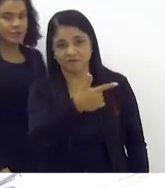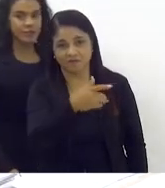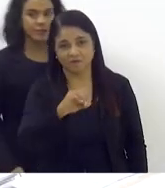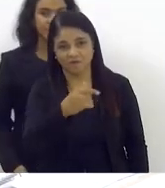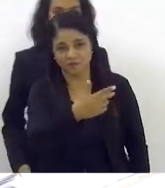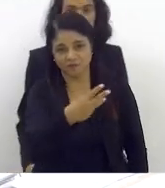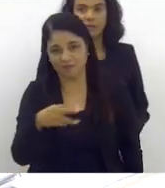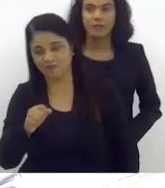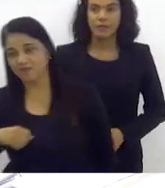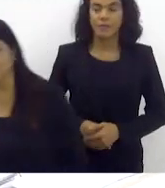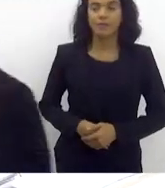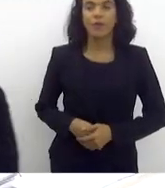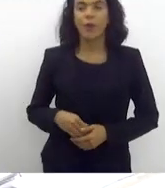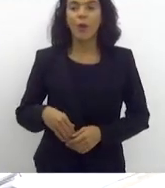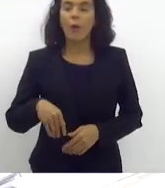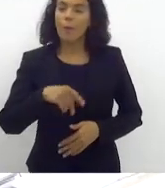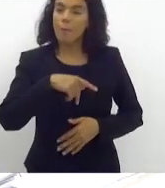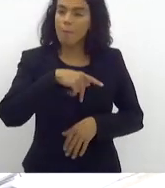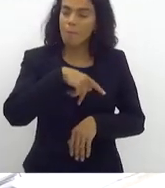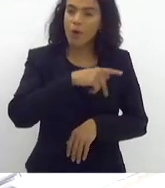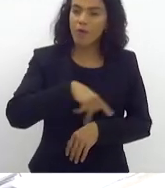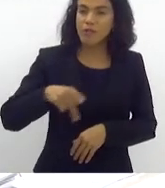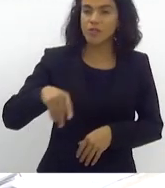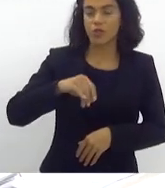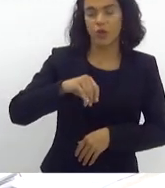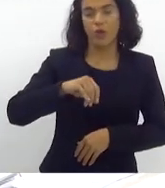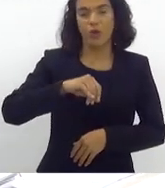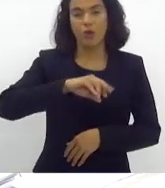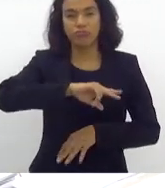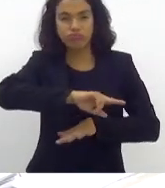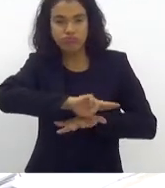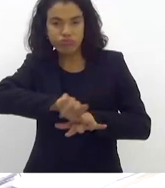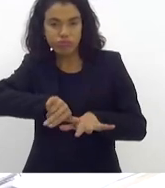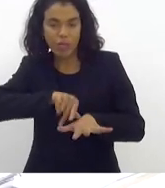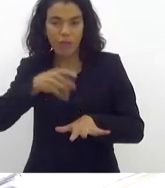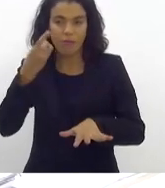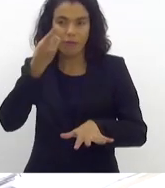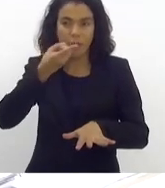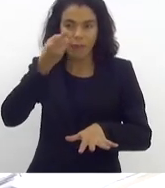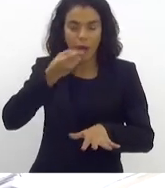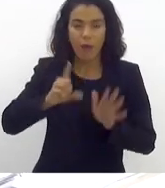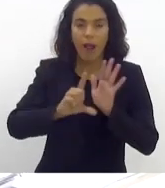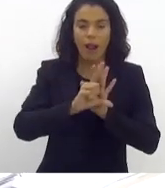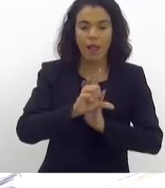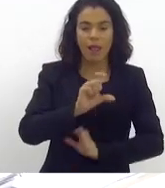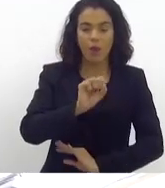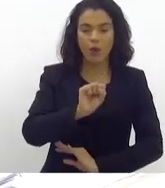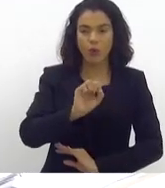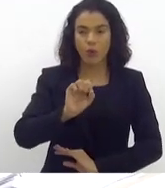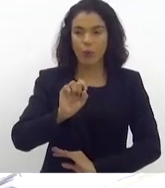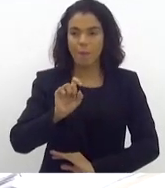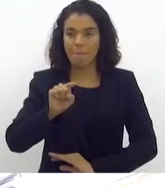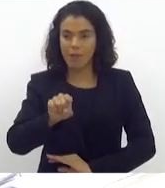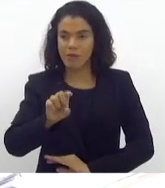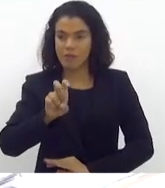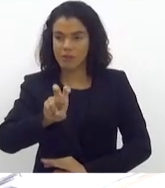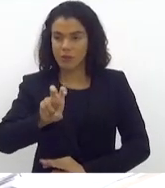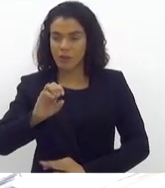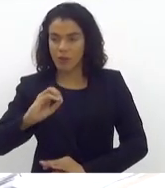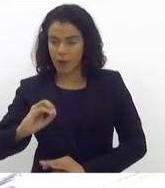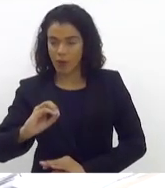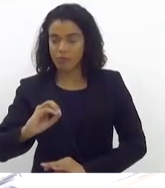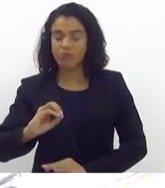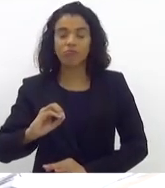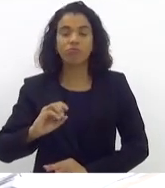Dani Monteiro, Flávio Serafini, professor Josemar, Renata Souza e Yuri, que modifica a Lei 8.054, de 17 de julho